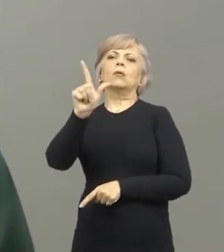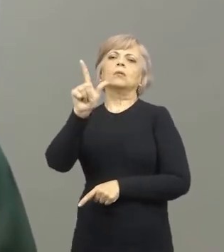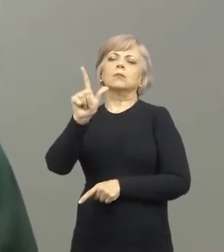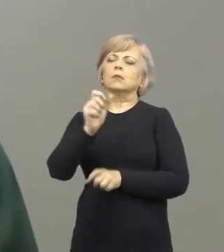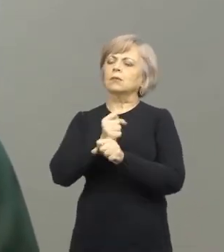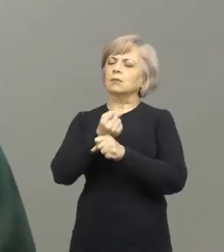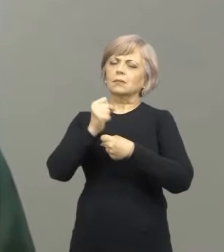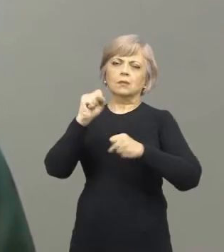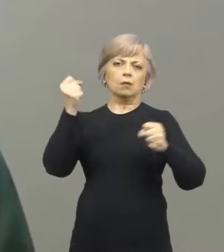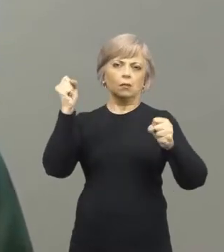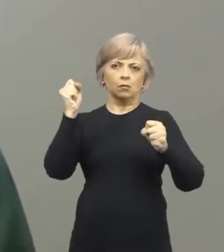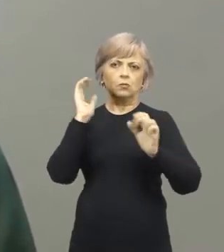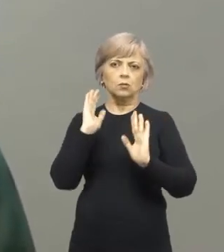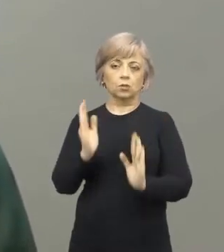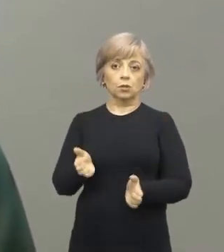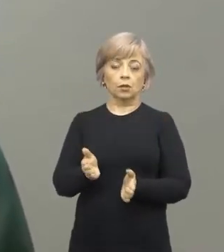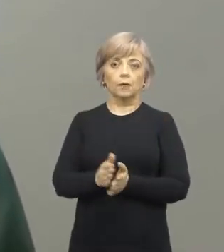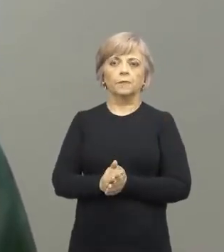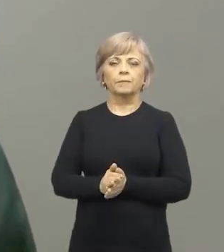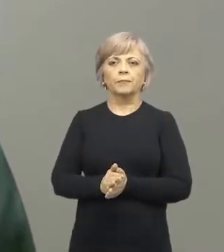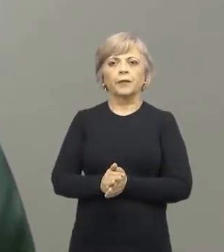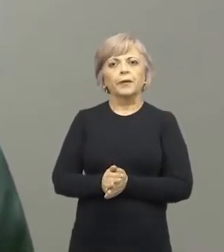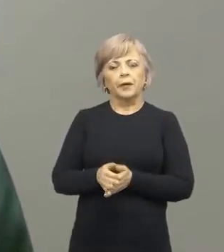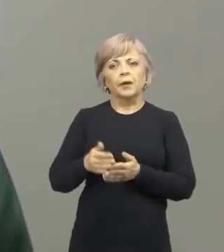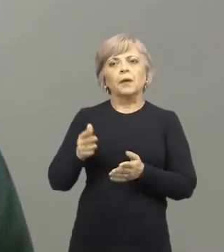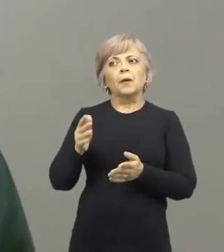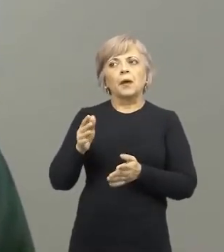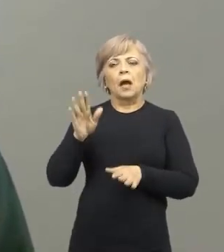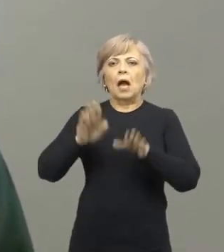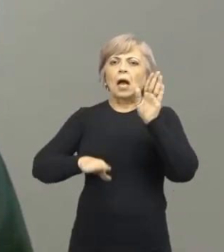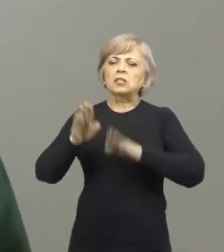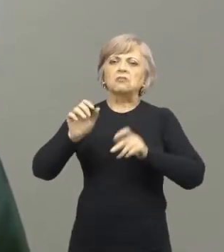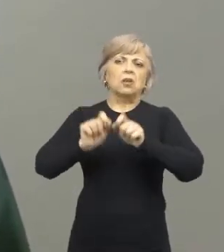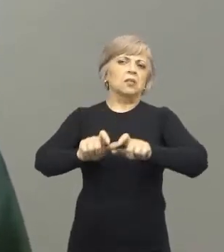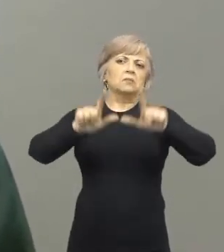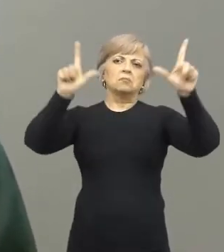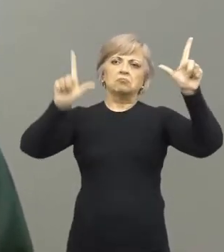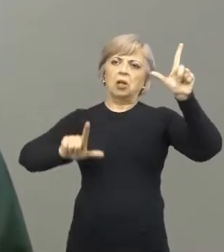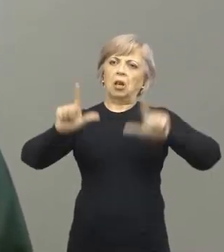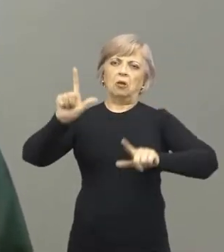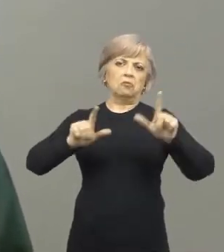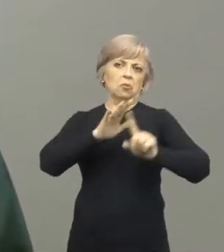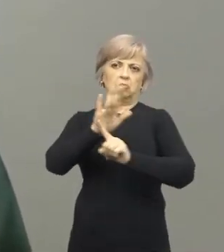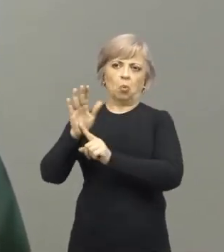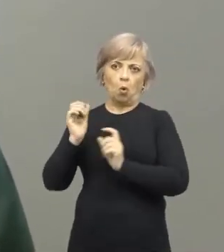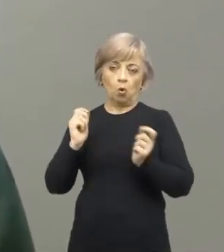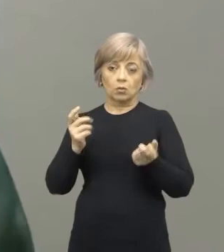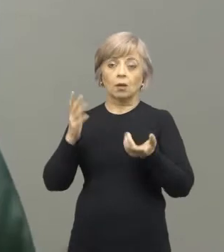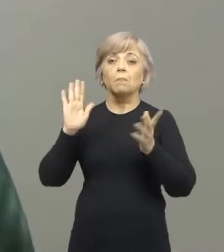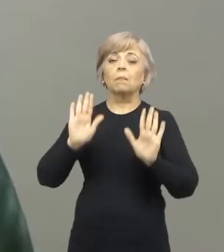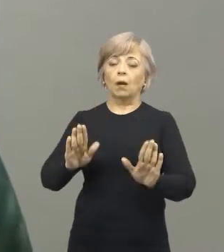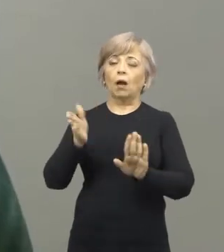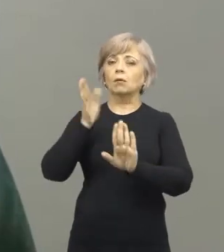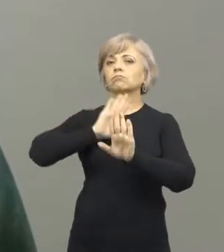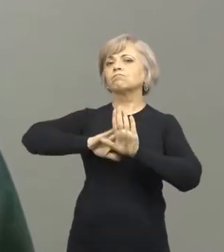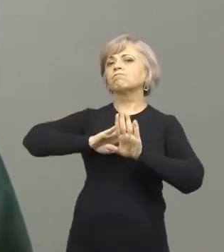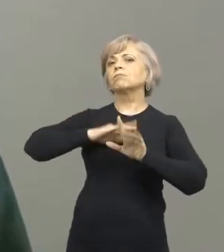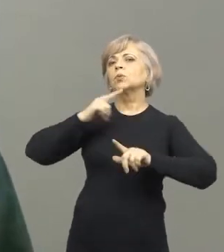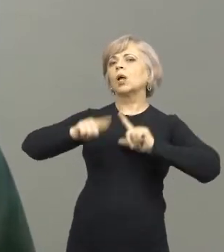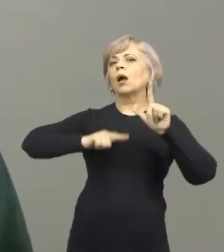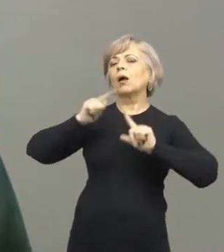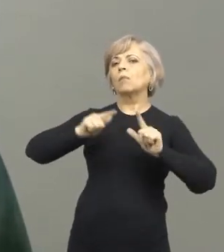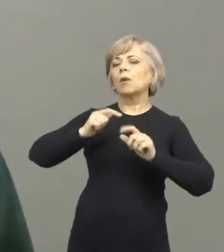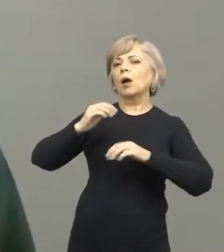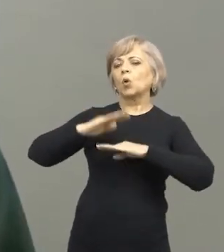porque ainda que muitas vezes isso não seja publicizado, o trabalho de construção